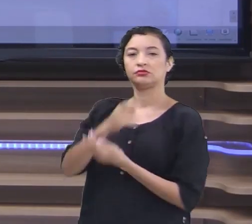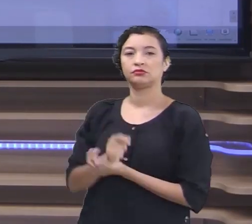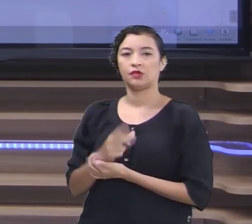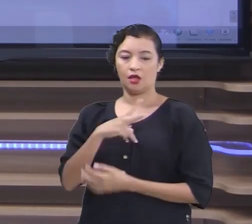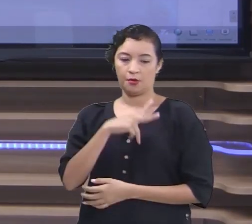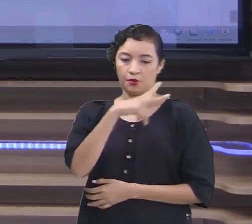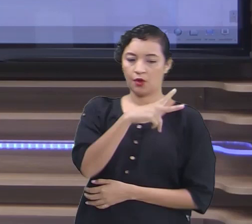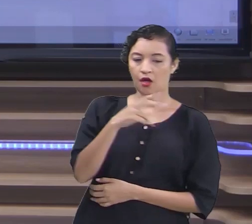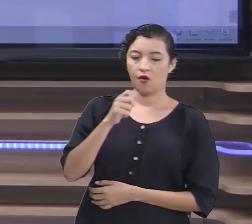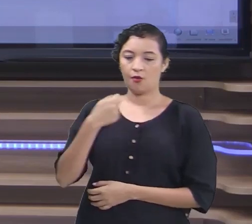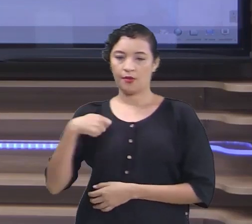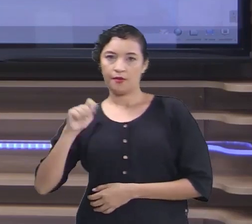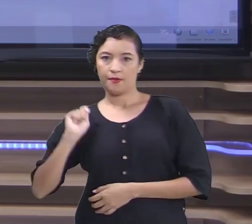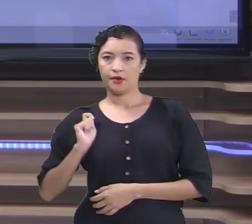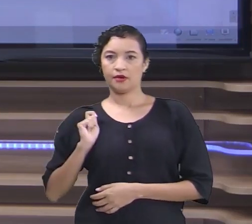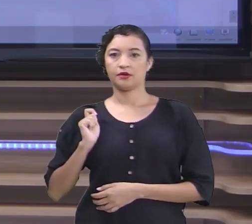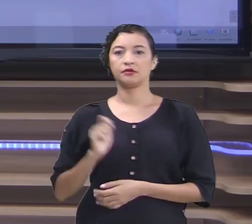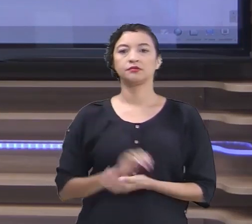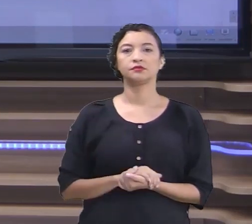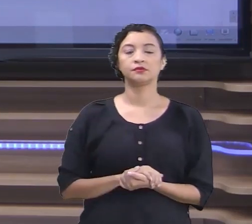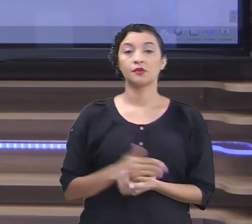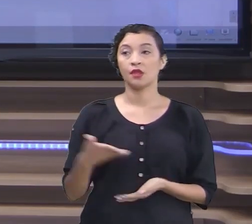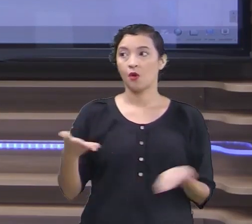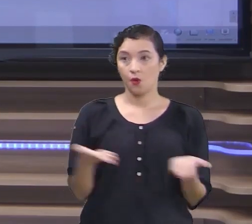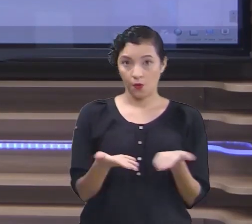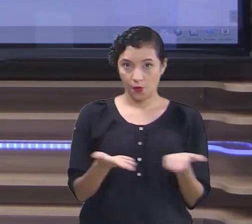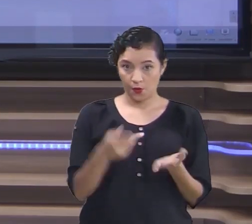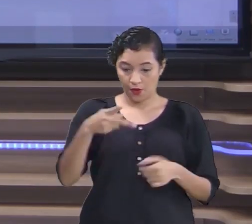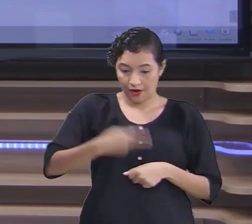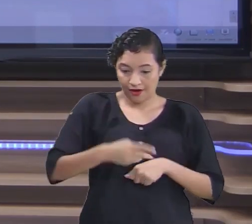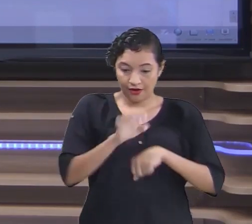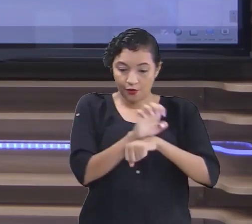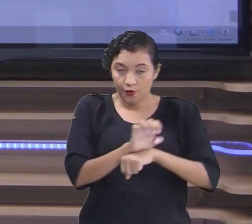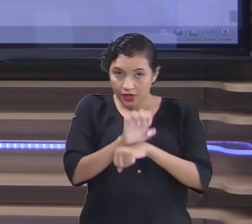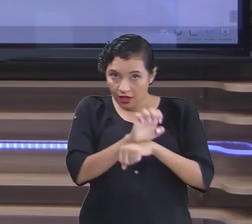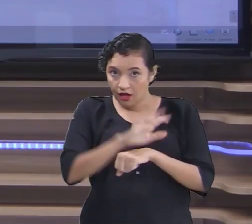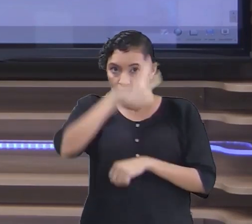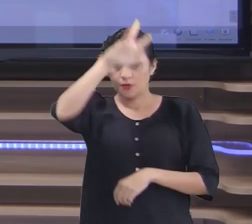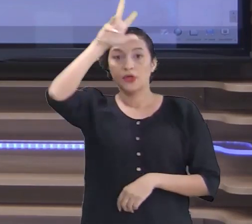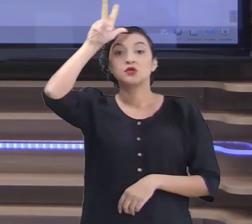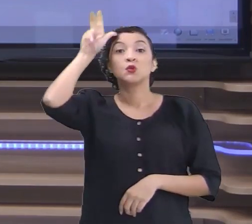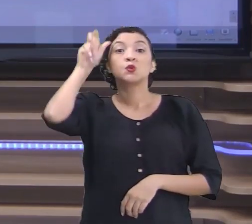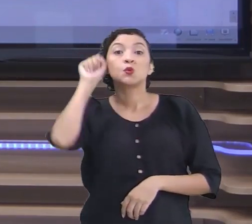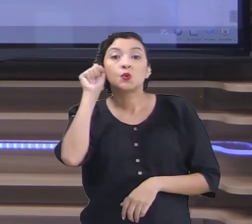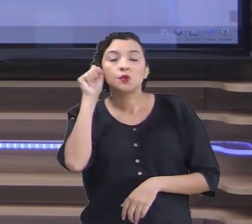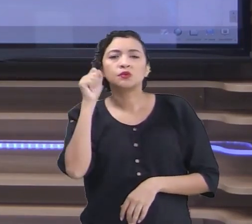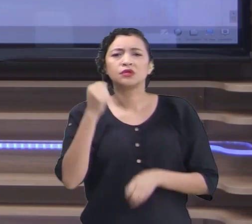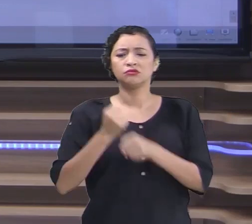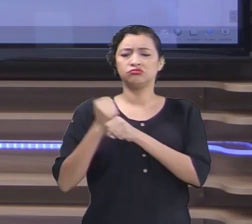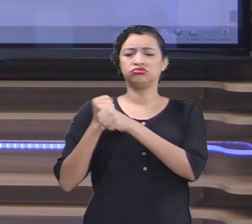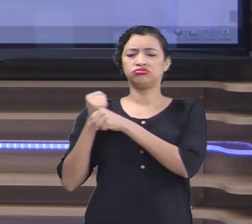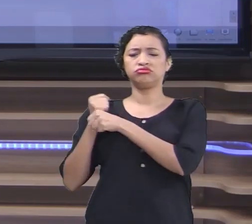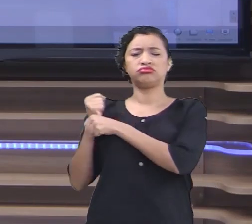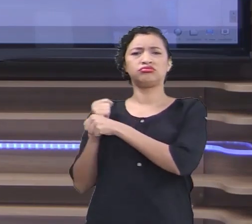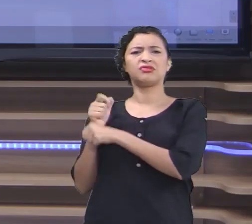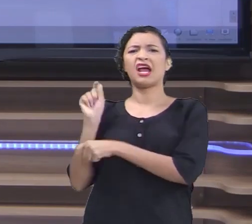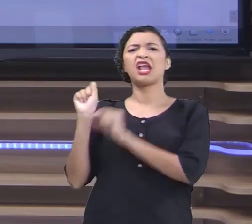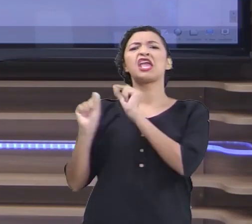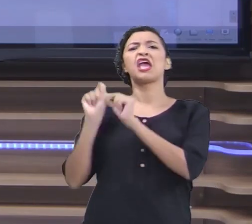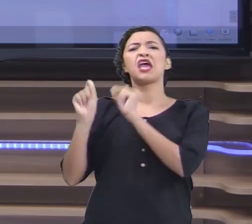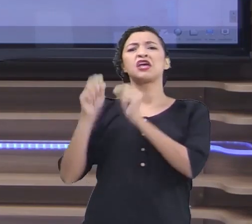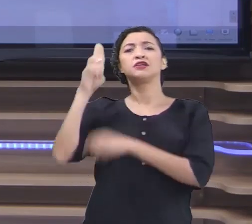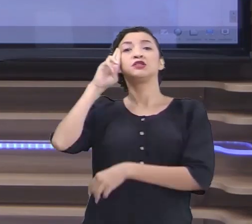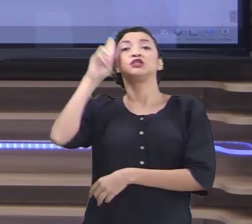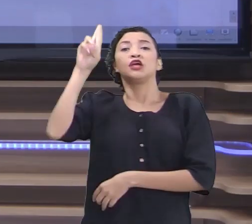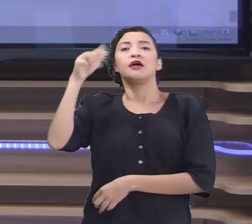para a Espanha. Hoje o nosso estado, o estado do Amazonas, pertencia a quem naquele tempo? Pertencia a quem? Professor, eu não sei.